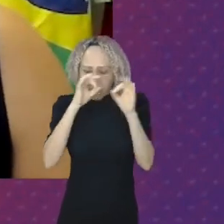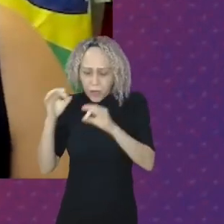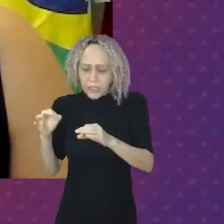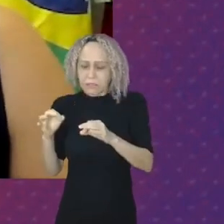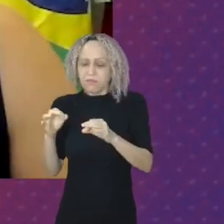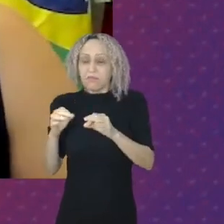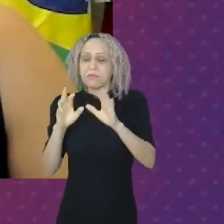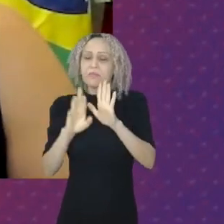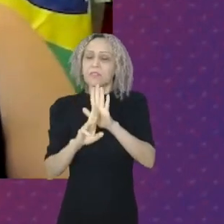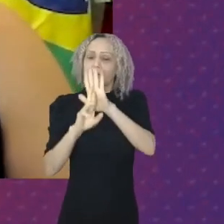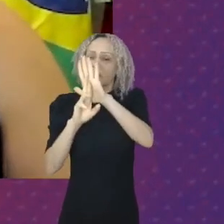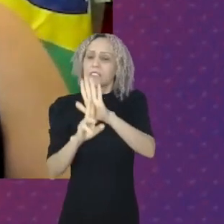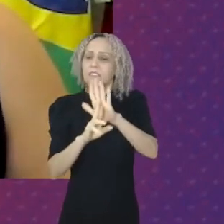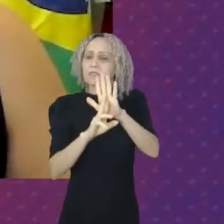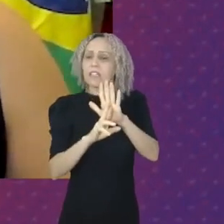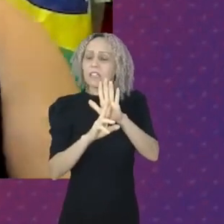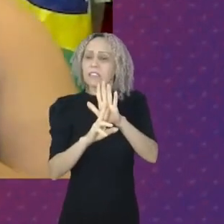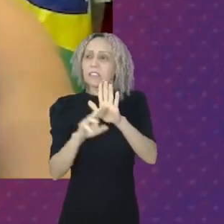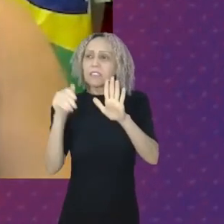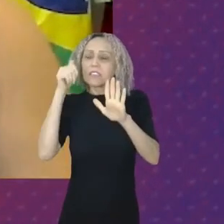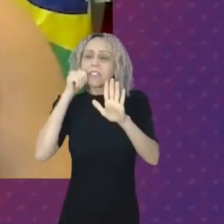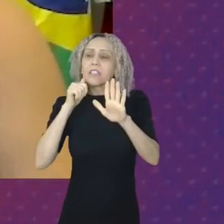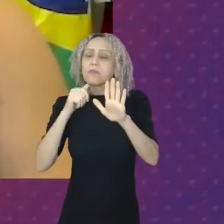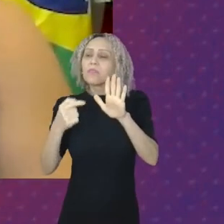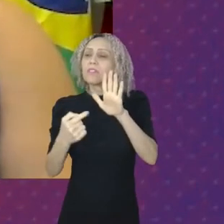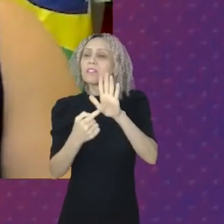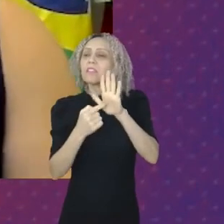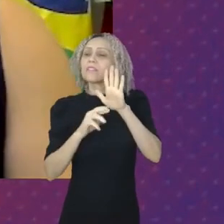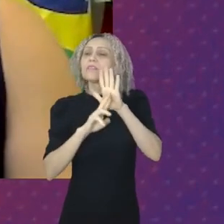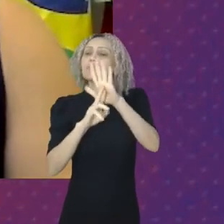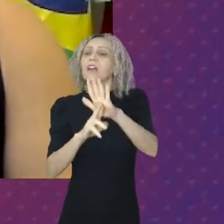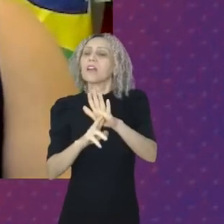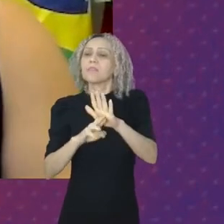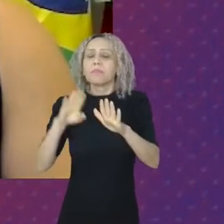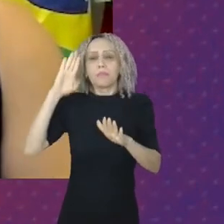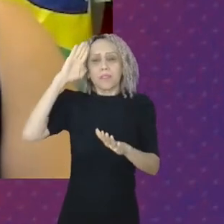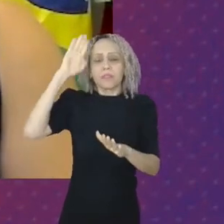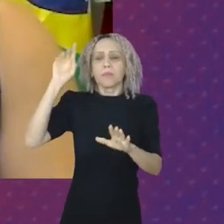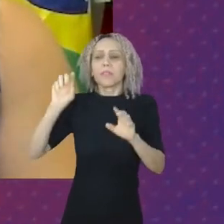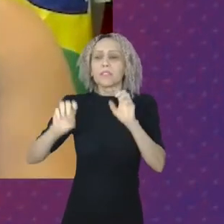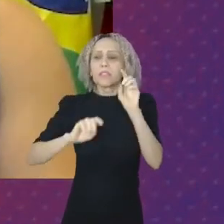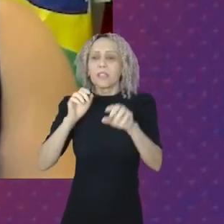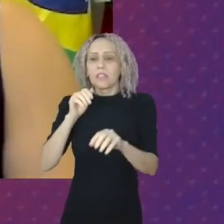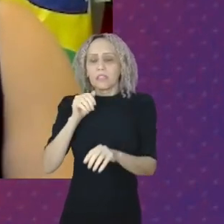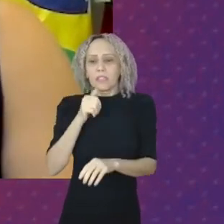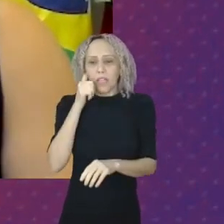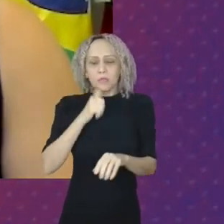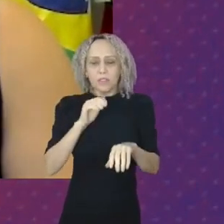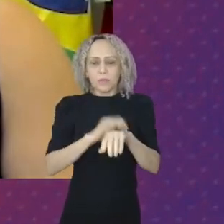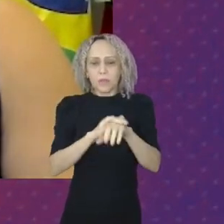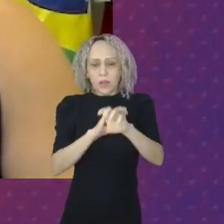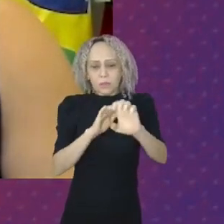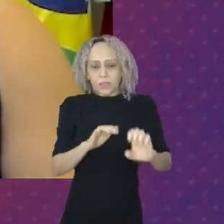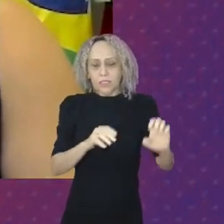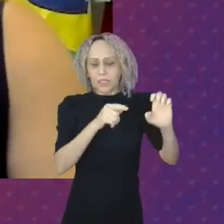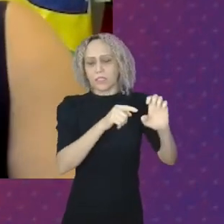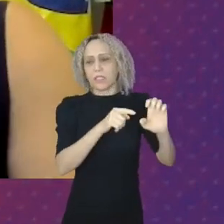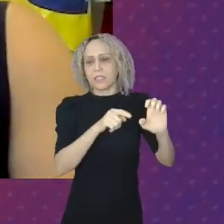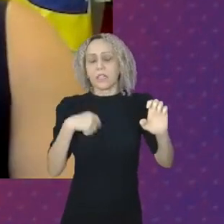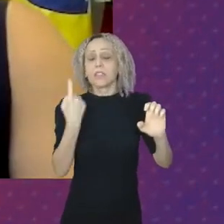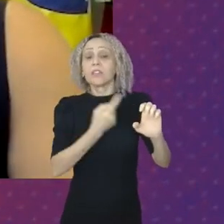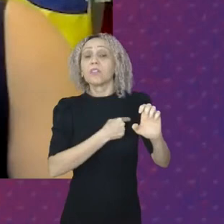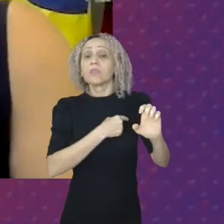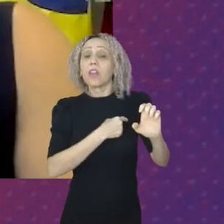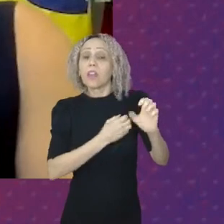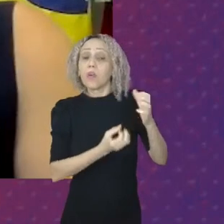representação e representatividade das mulheres, e especialmente das mulheres de esquerda, é a gente construir esse debate